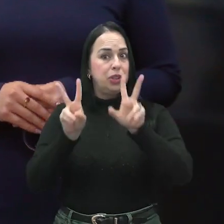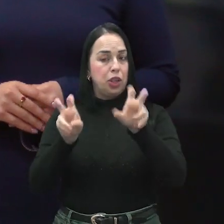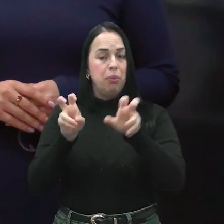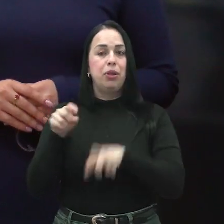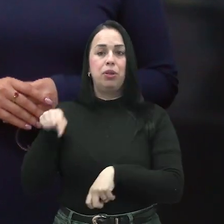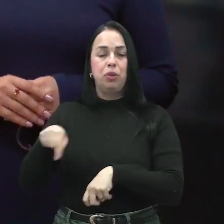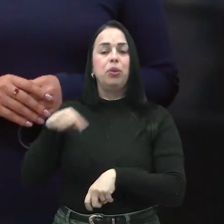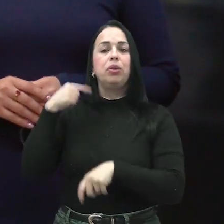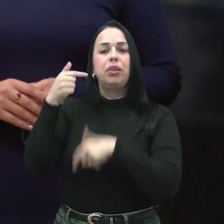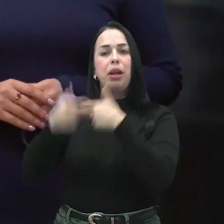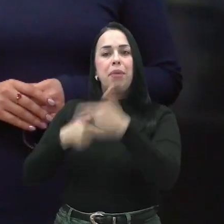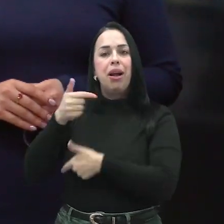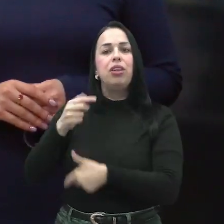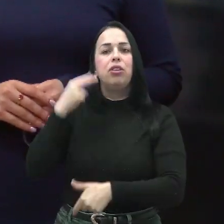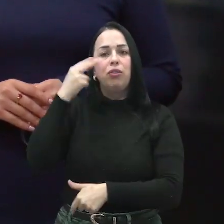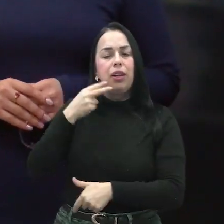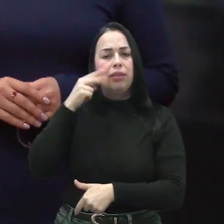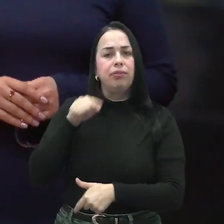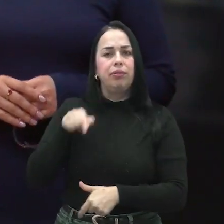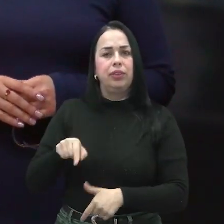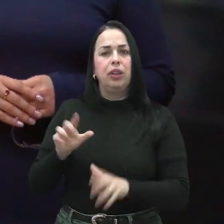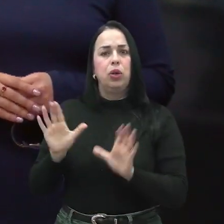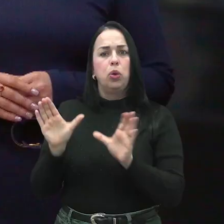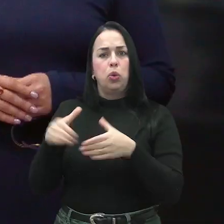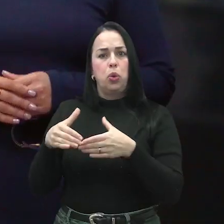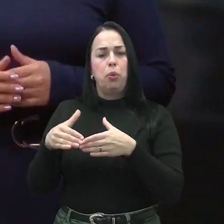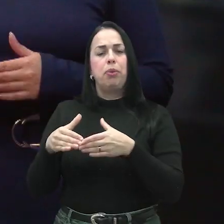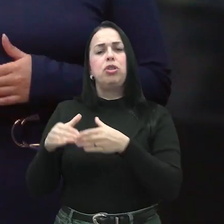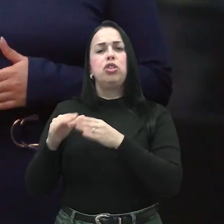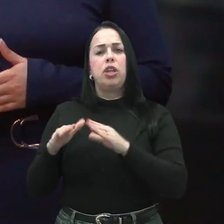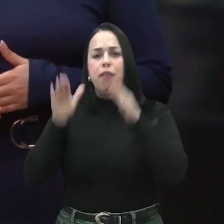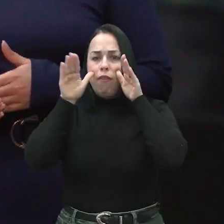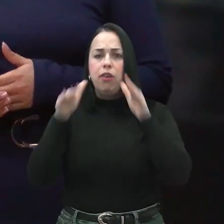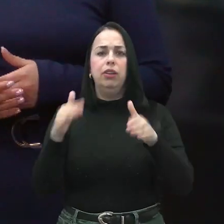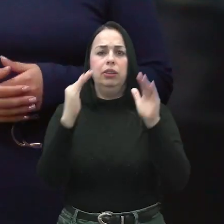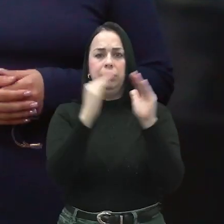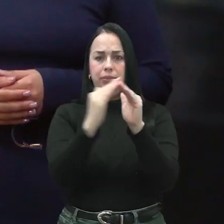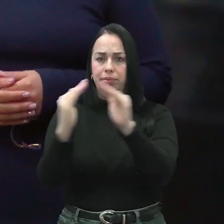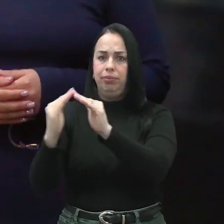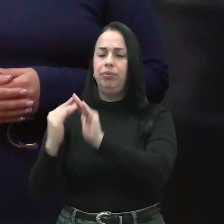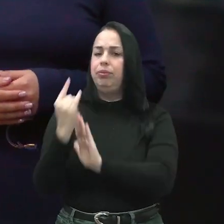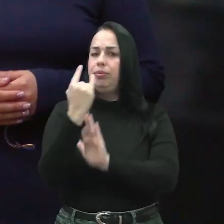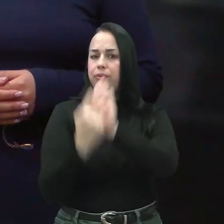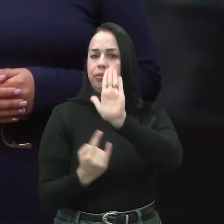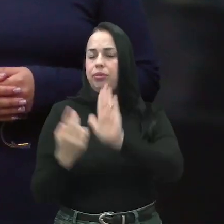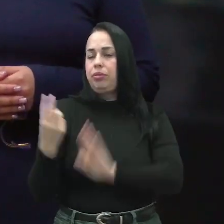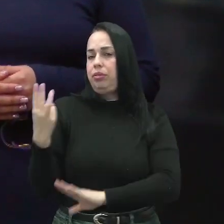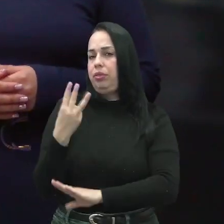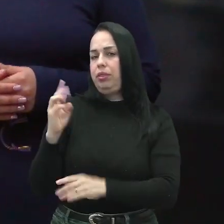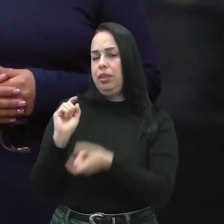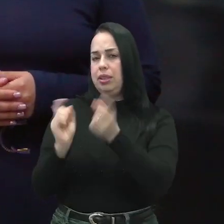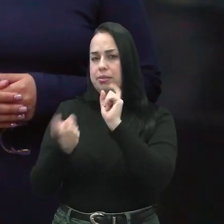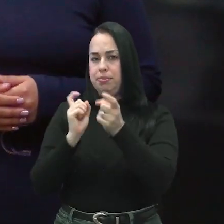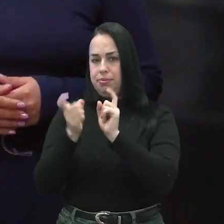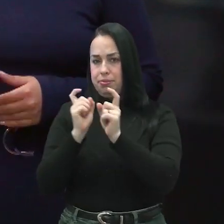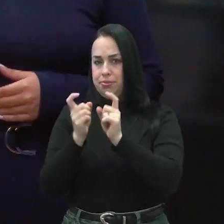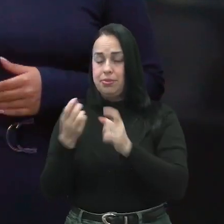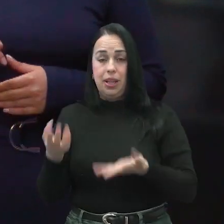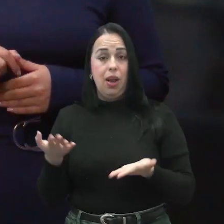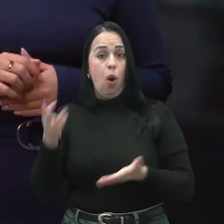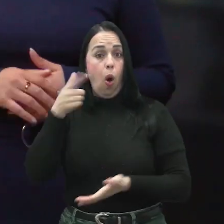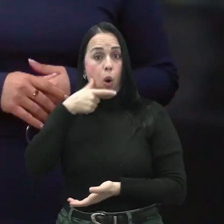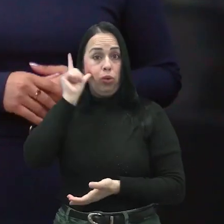o trabalho do Legislativo, a Frente Parlamentar da Habitação e Regularização Fundiária realizou a terceira reunião do ano